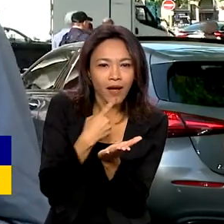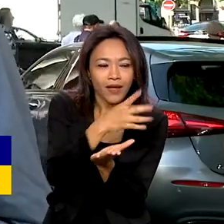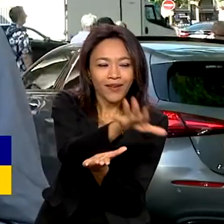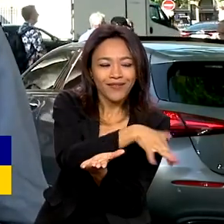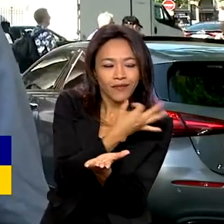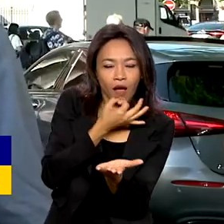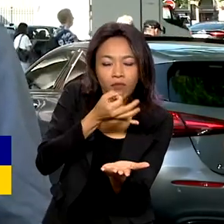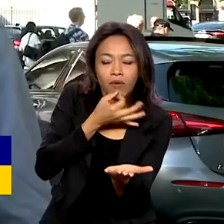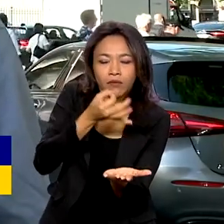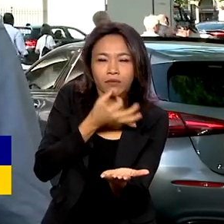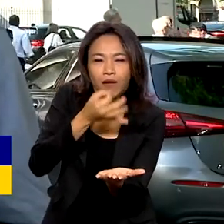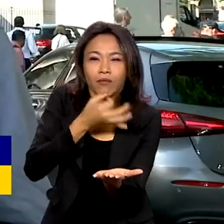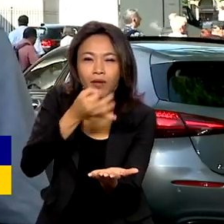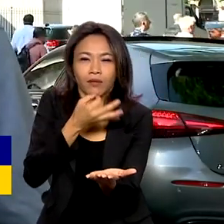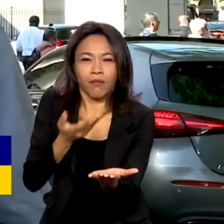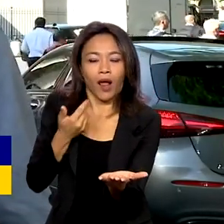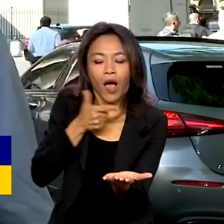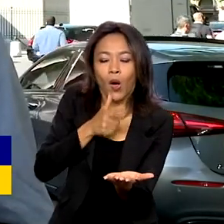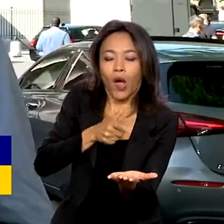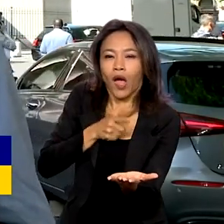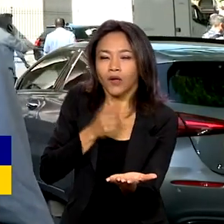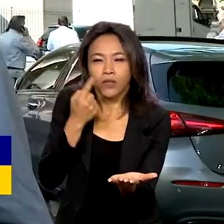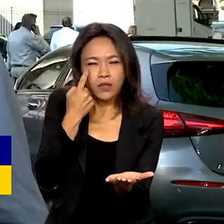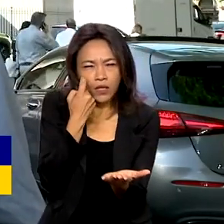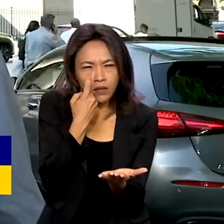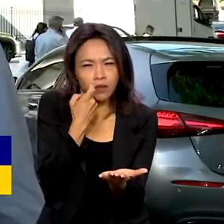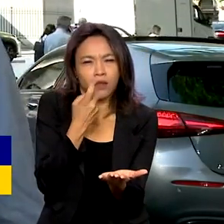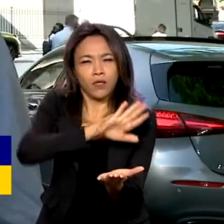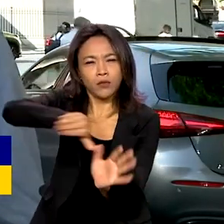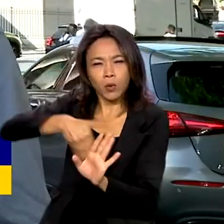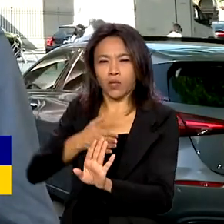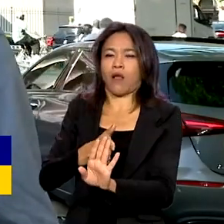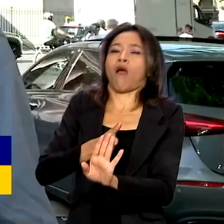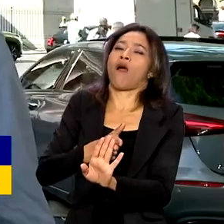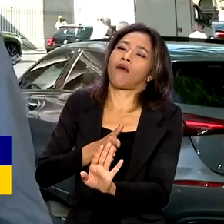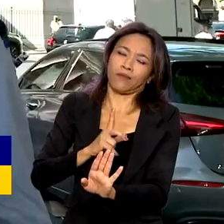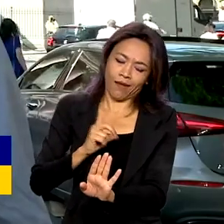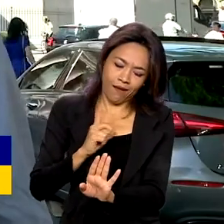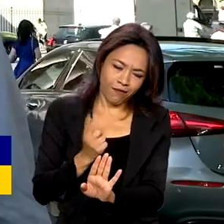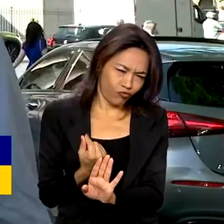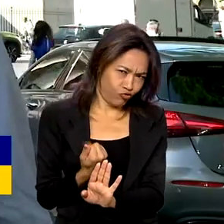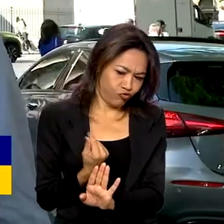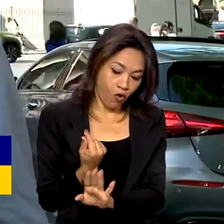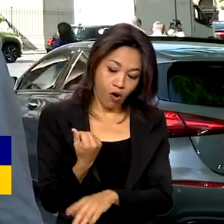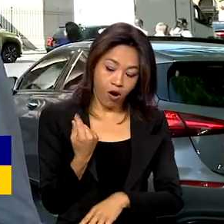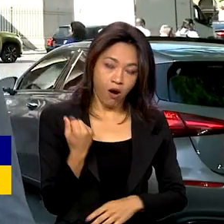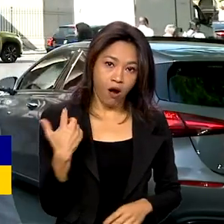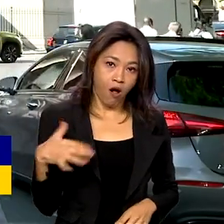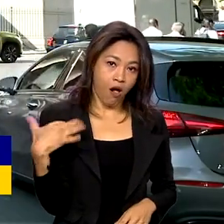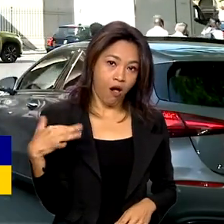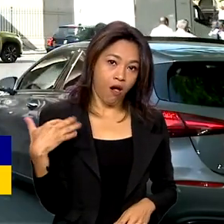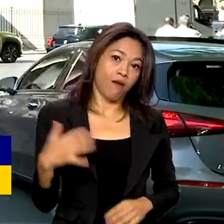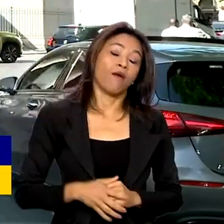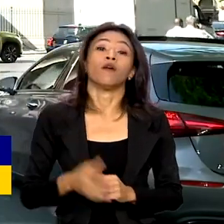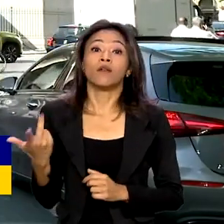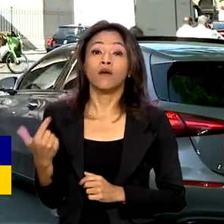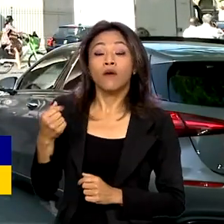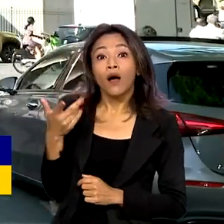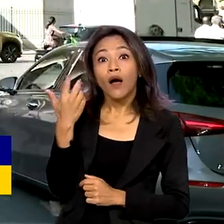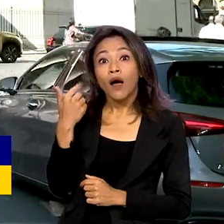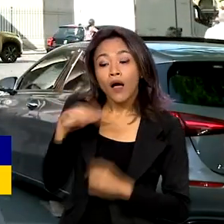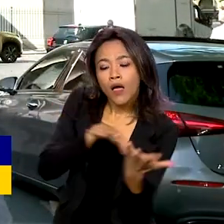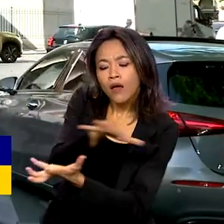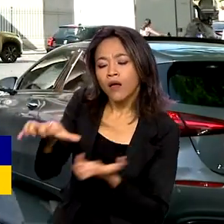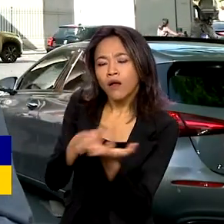de carteirada, assim que escondem interesses bastante concretos. Tem muito dinheiro envolvido. A Revolução Francesa é do